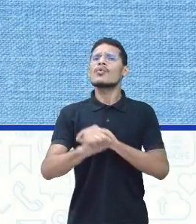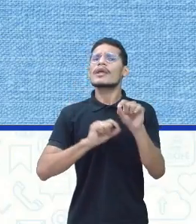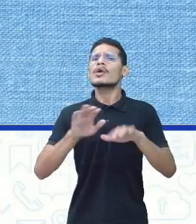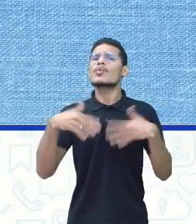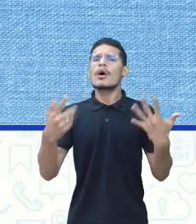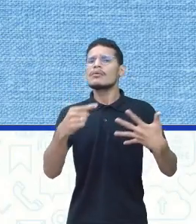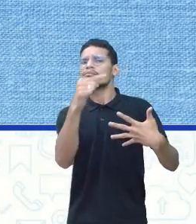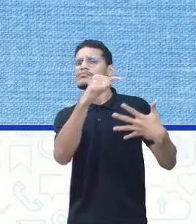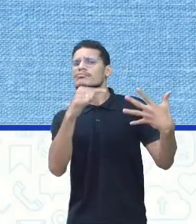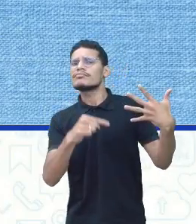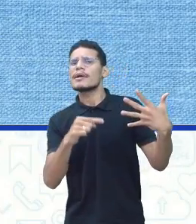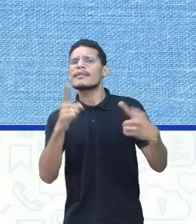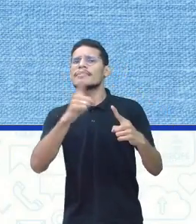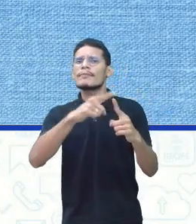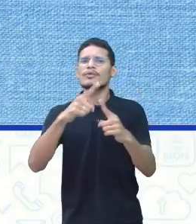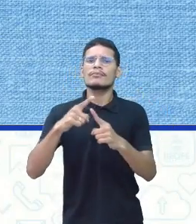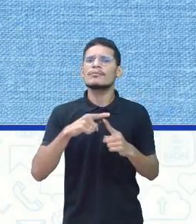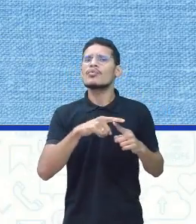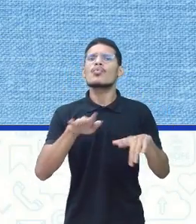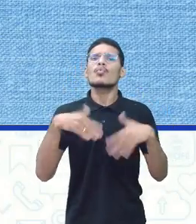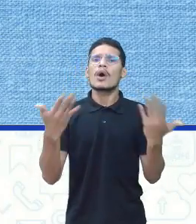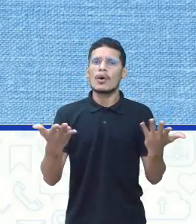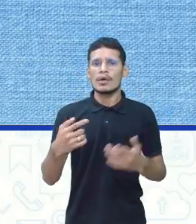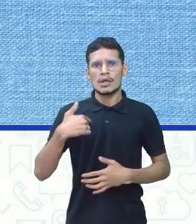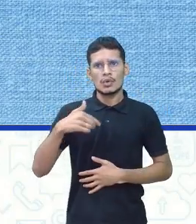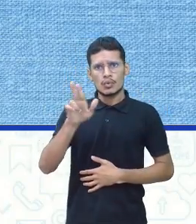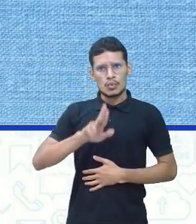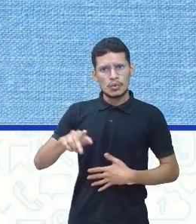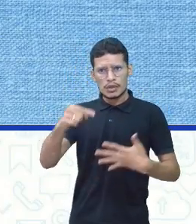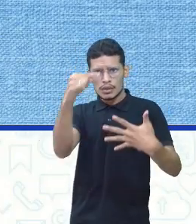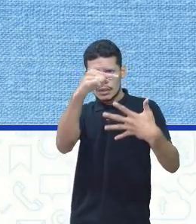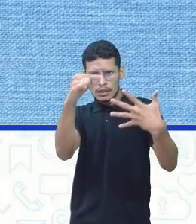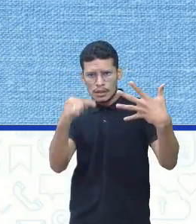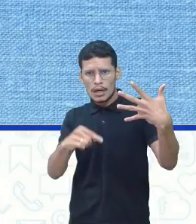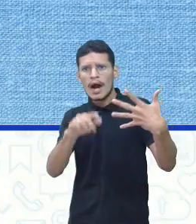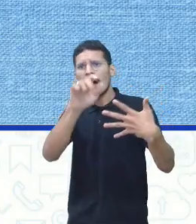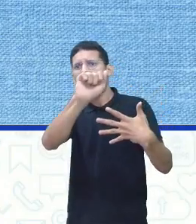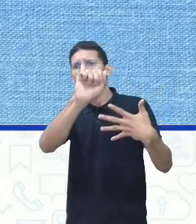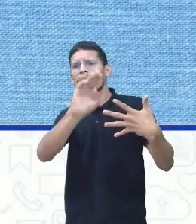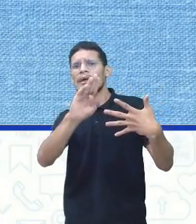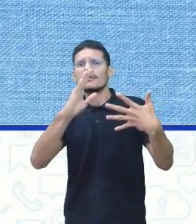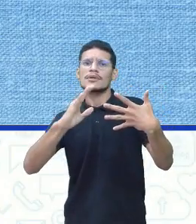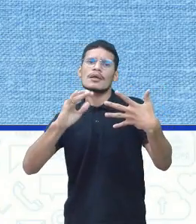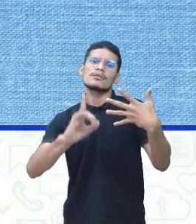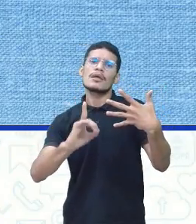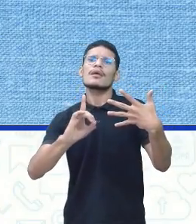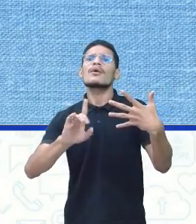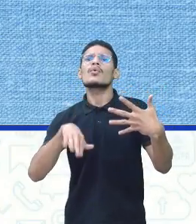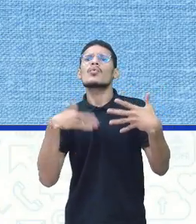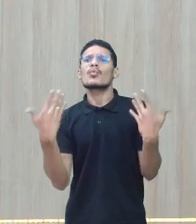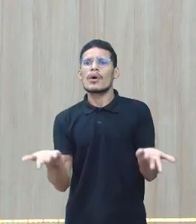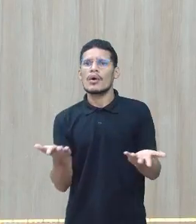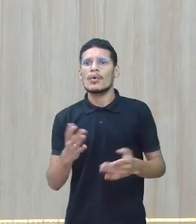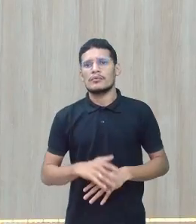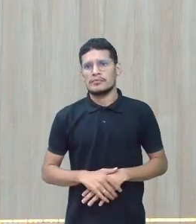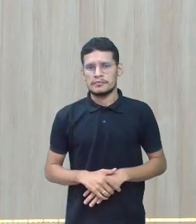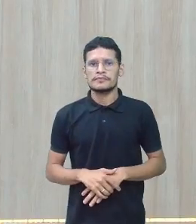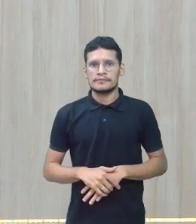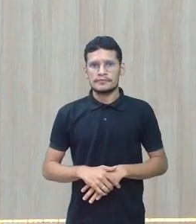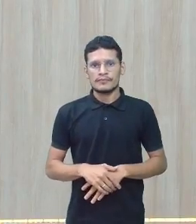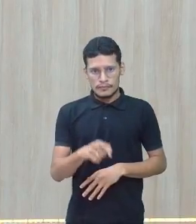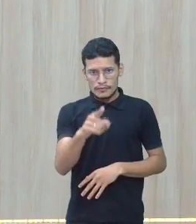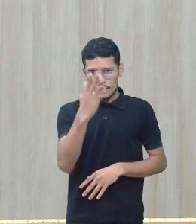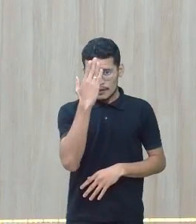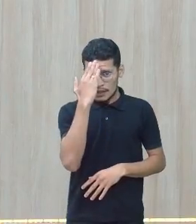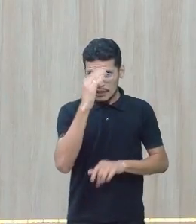estou utilizando. Será que eu estou usando a metáfora? Será que eu estou usando a metonímia? Será que eu estou usando a sinestesia ou a perífrase? E aí,